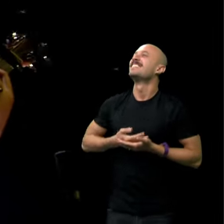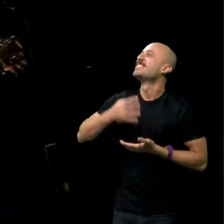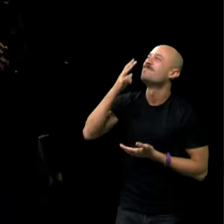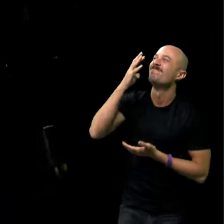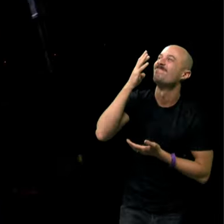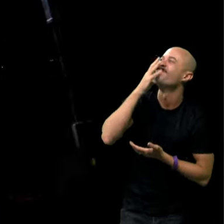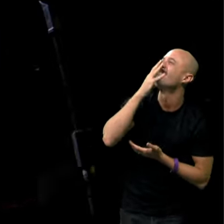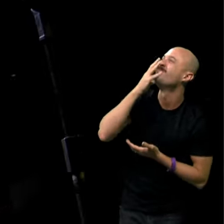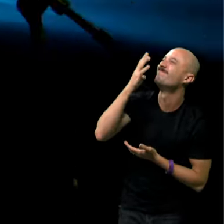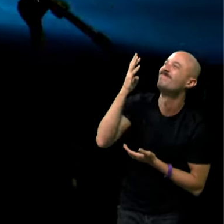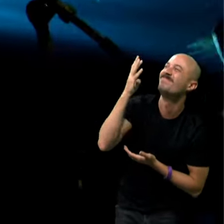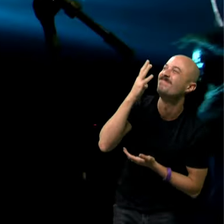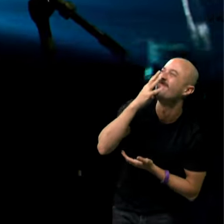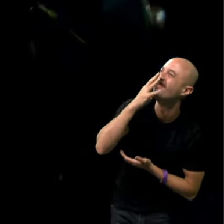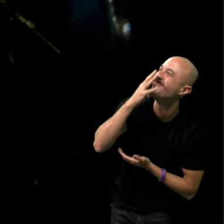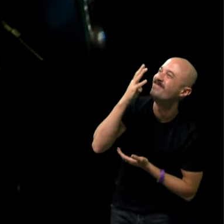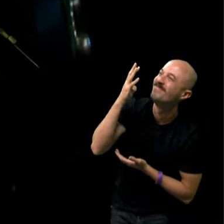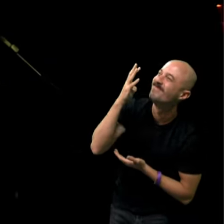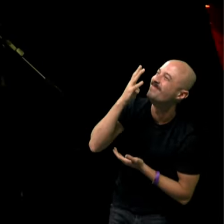maravilhados em